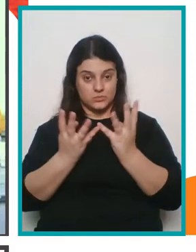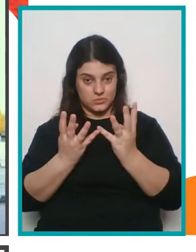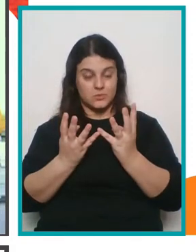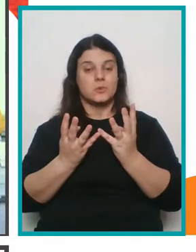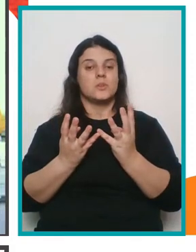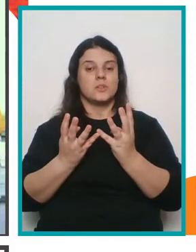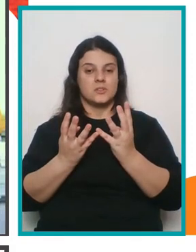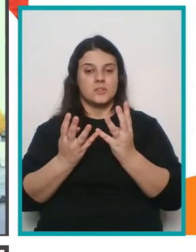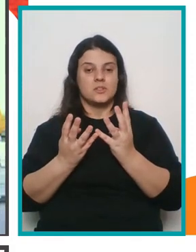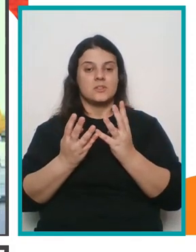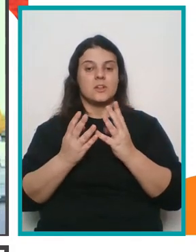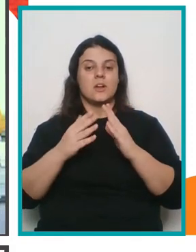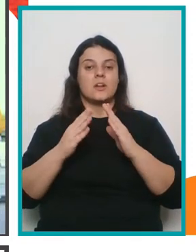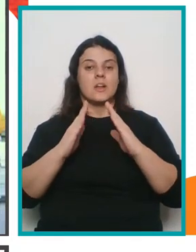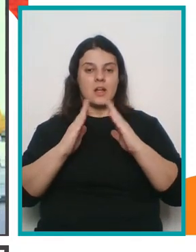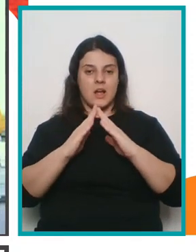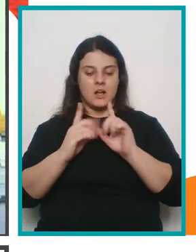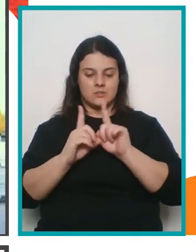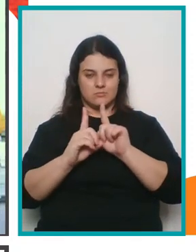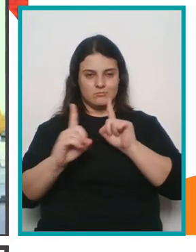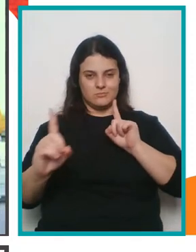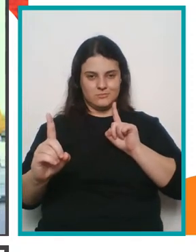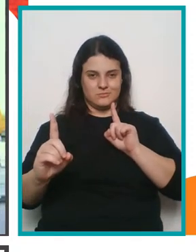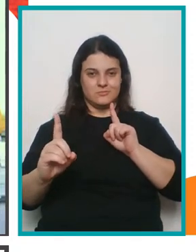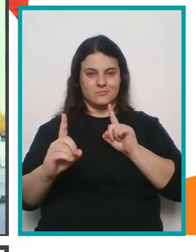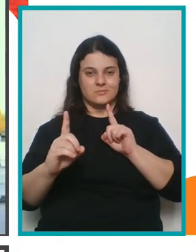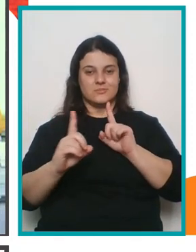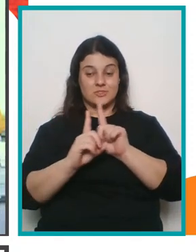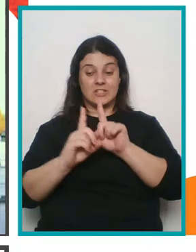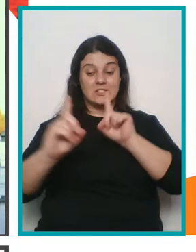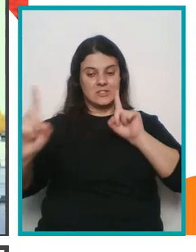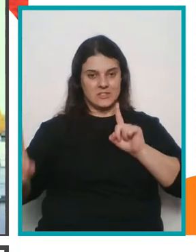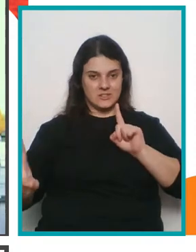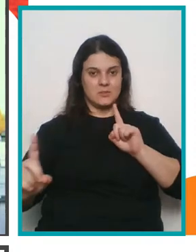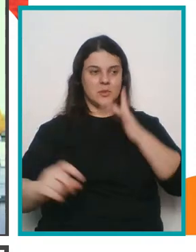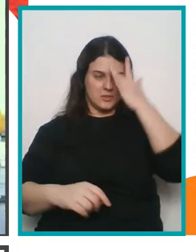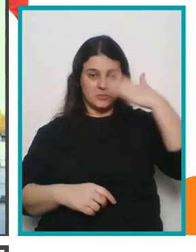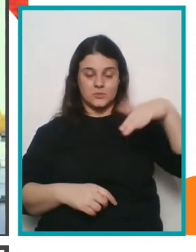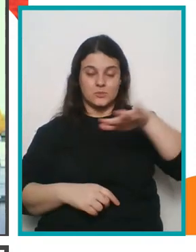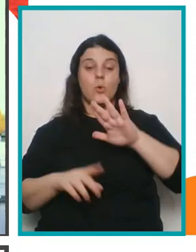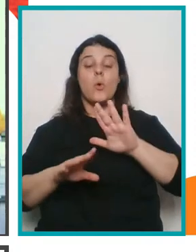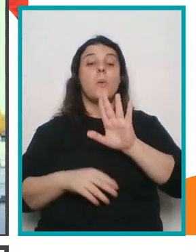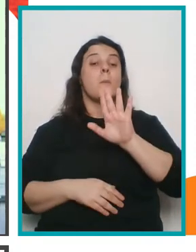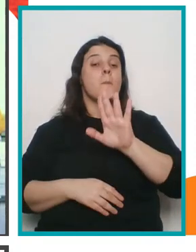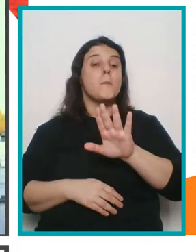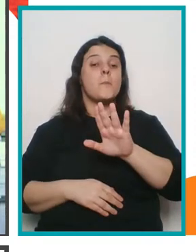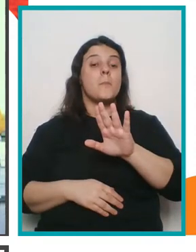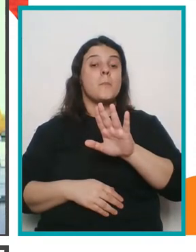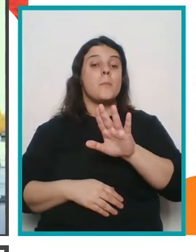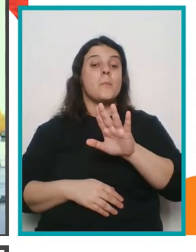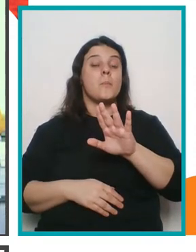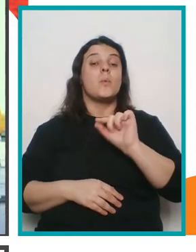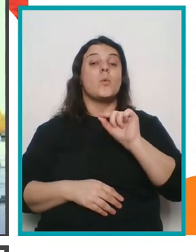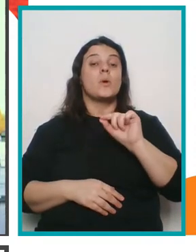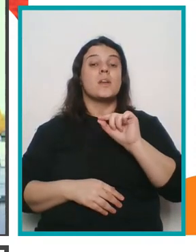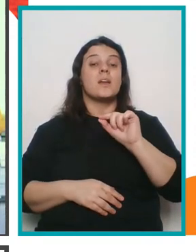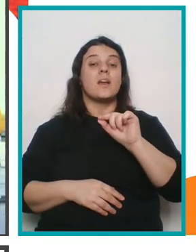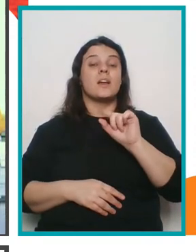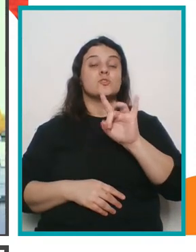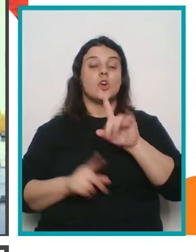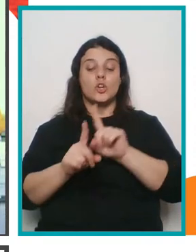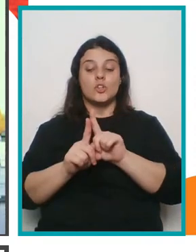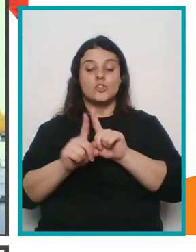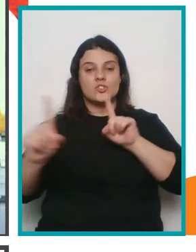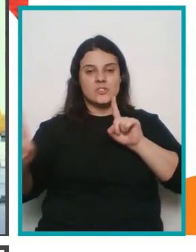né? Então, eu acredito assim que esses espaços que estão abrindo para a gente poder estar conversando com